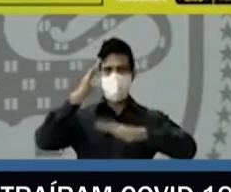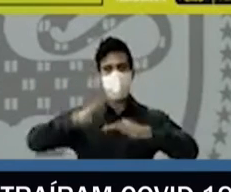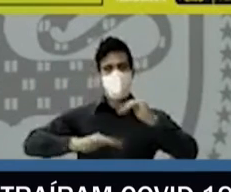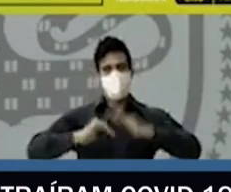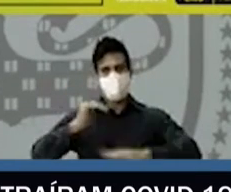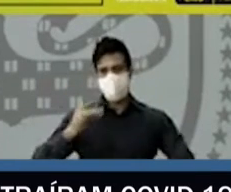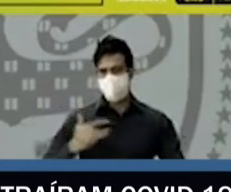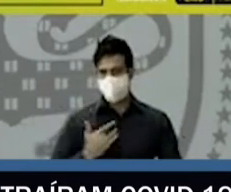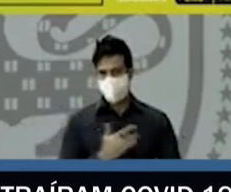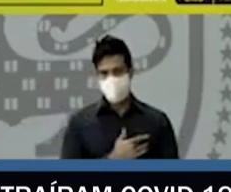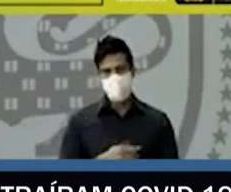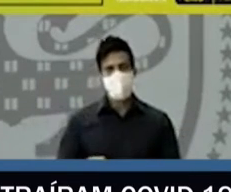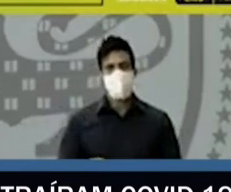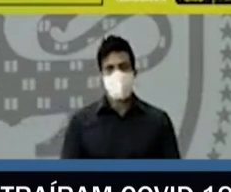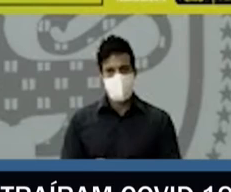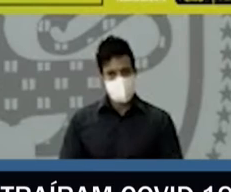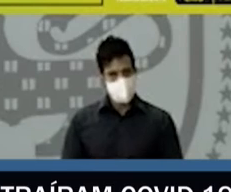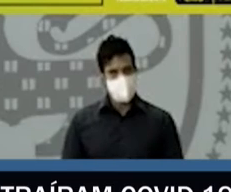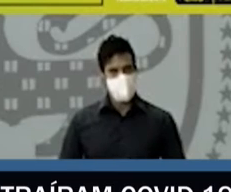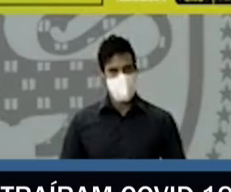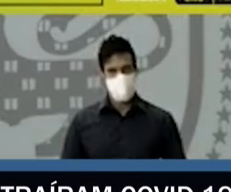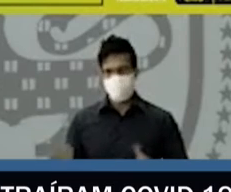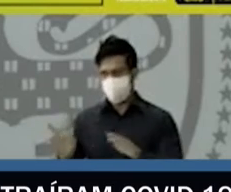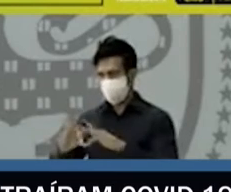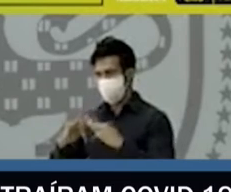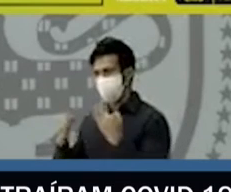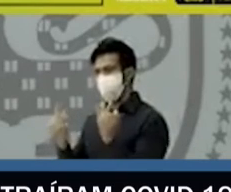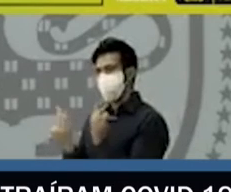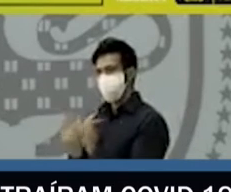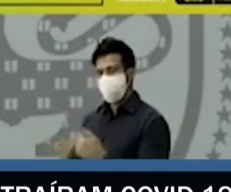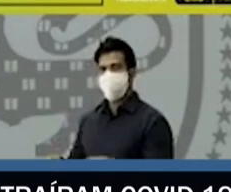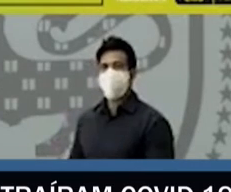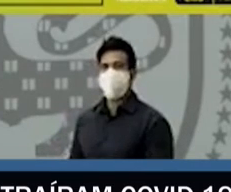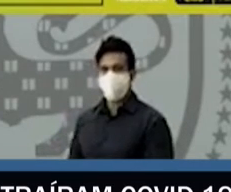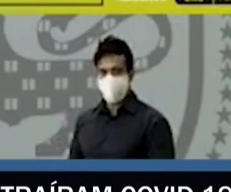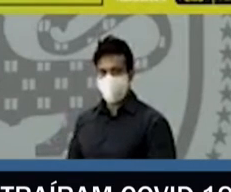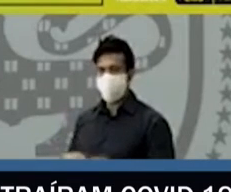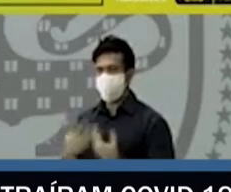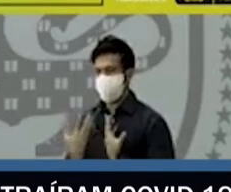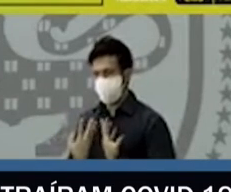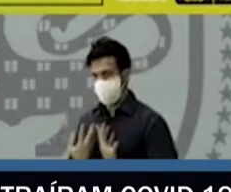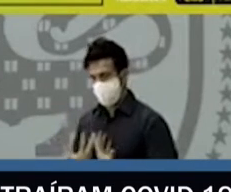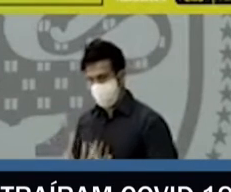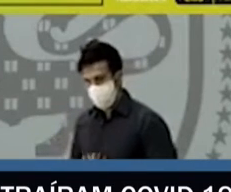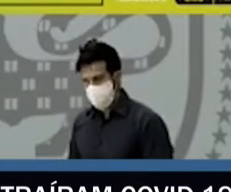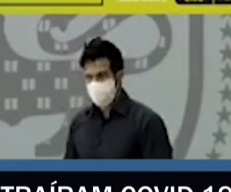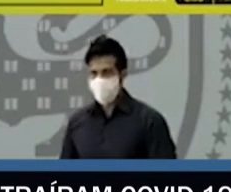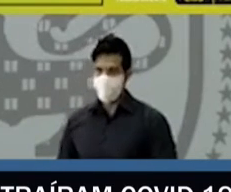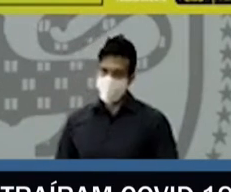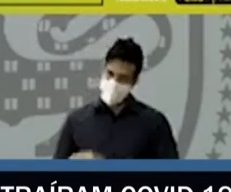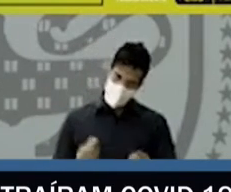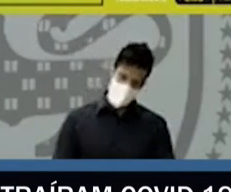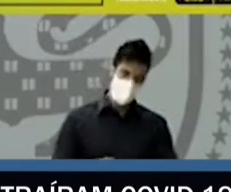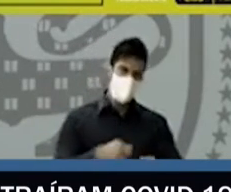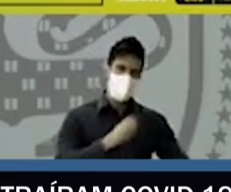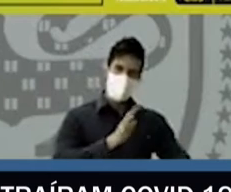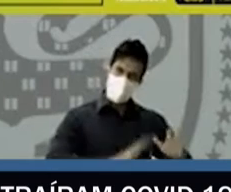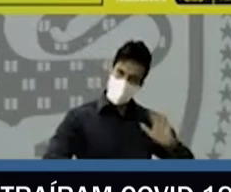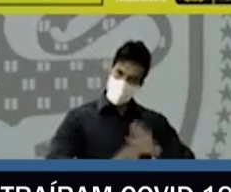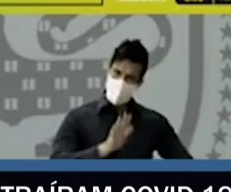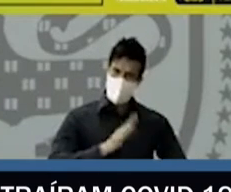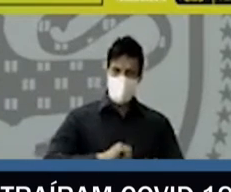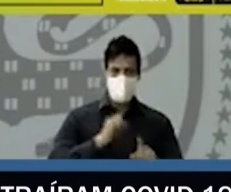suas famílias que estão esgotadas na linha de frente tenham a colaboração e a cooperação